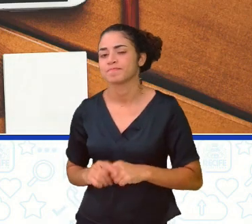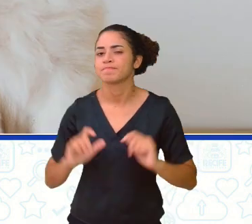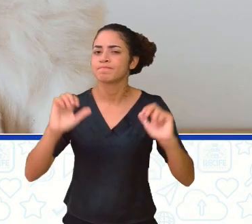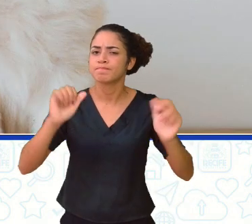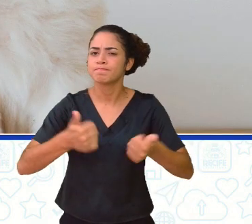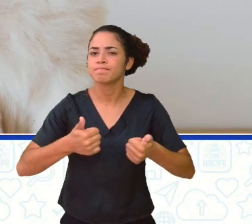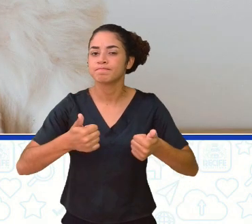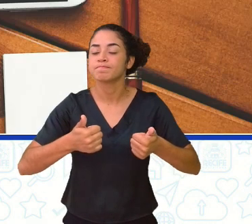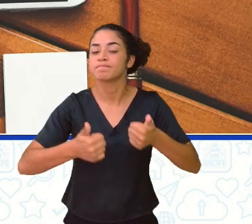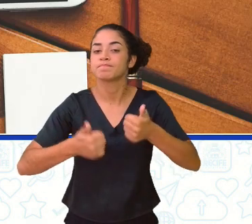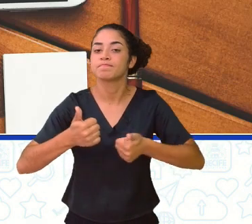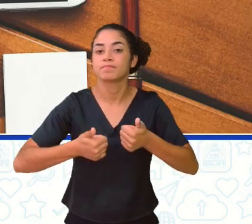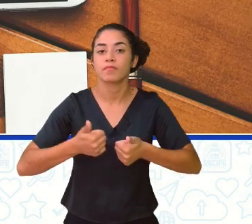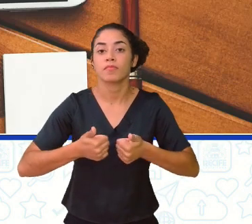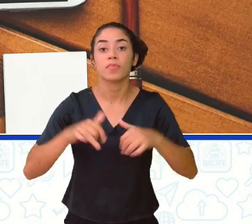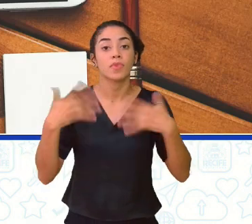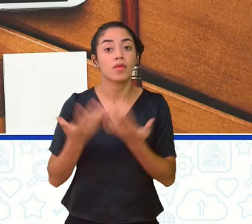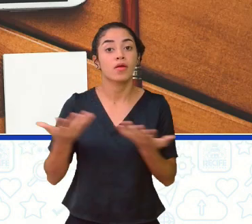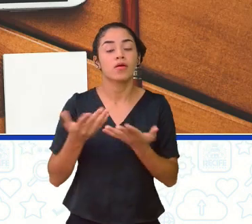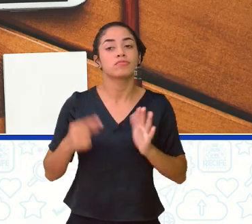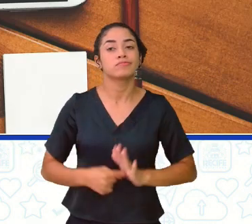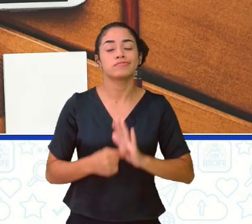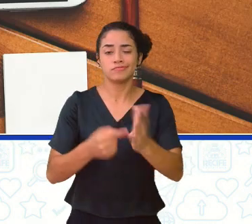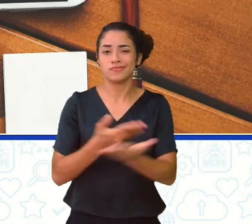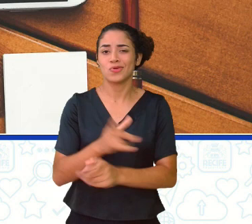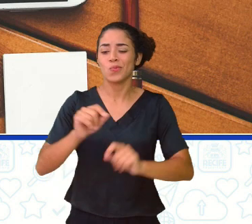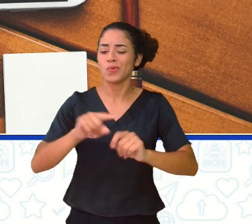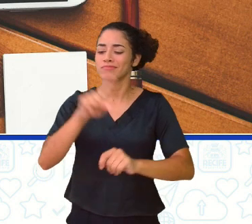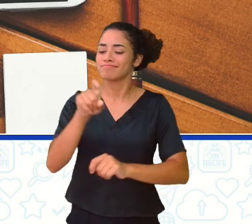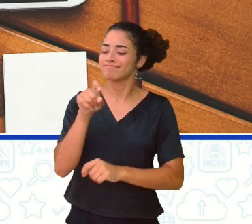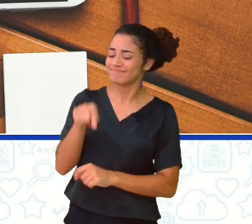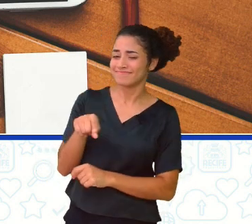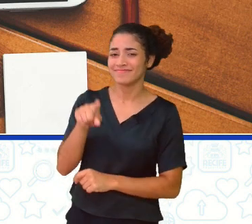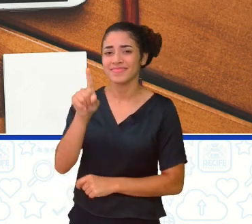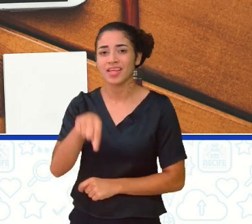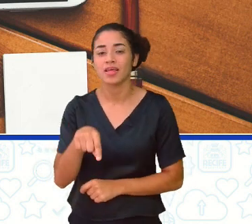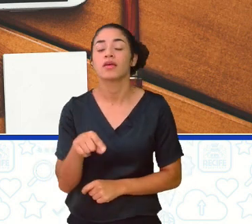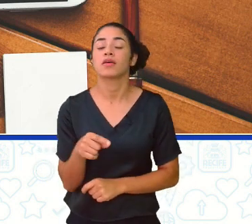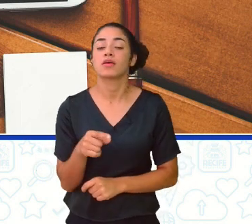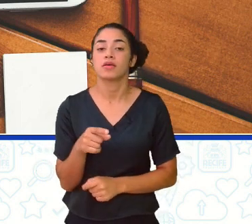E aqui eu trouxe o que são gêneros jornalísticos, aqueles que são